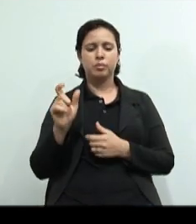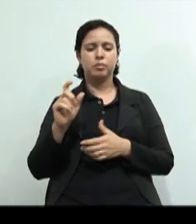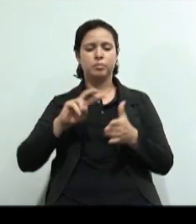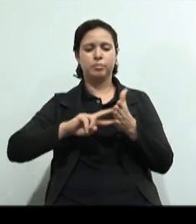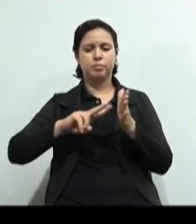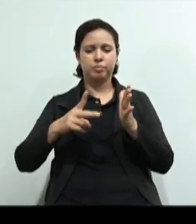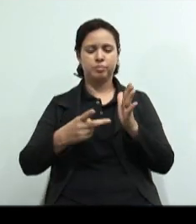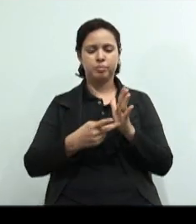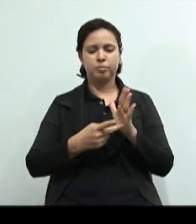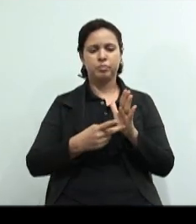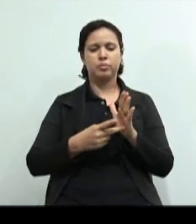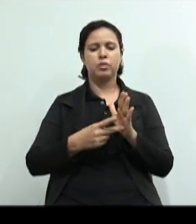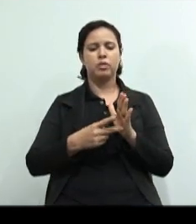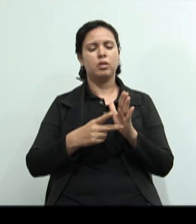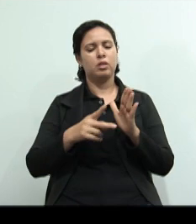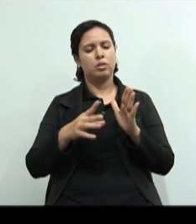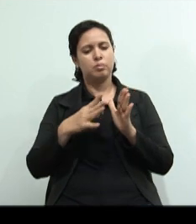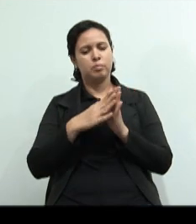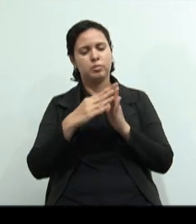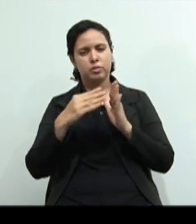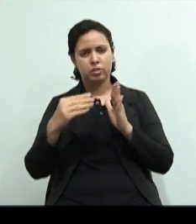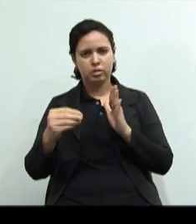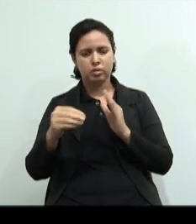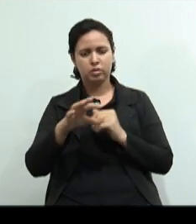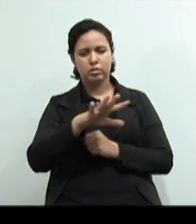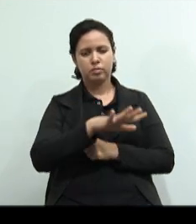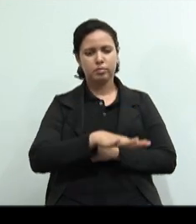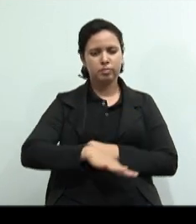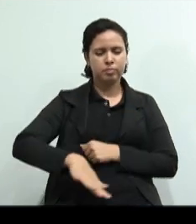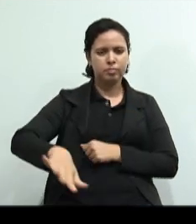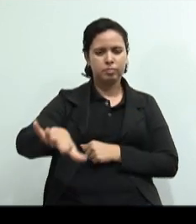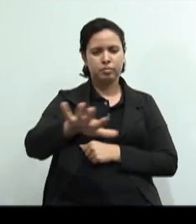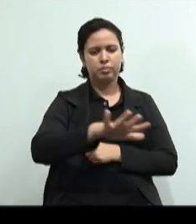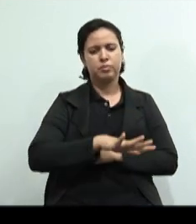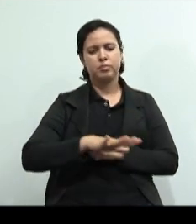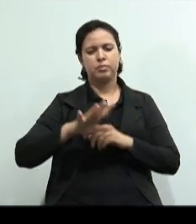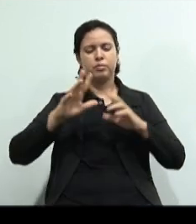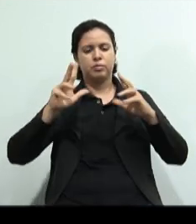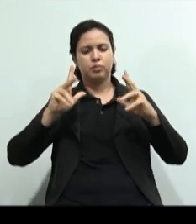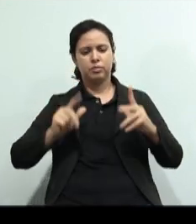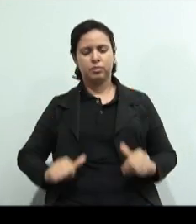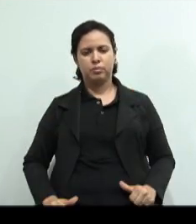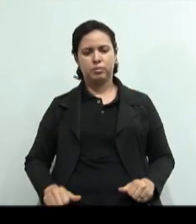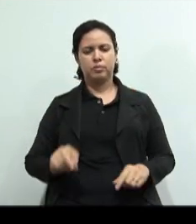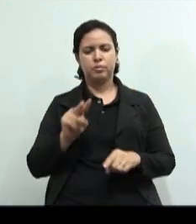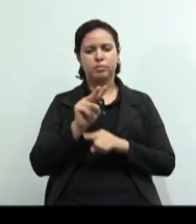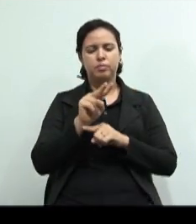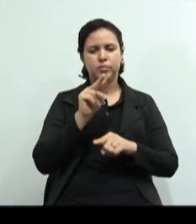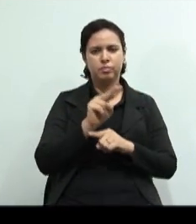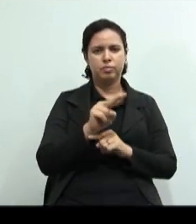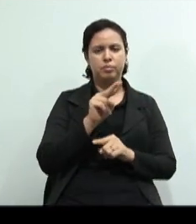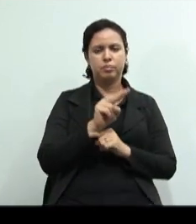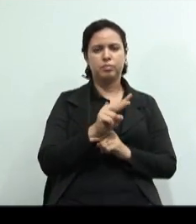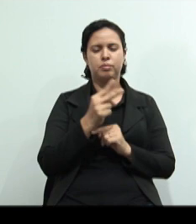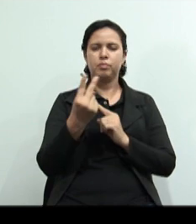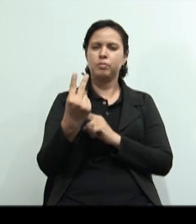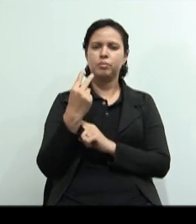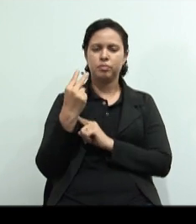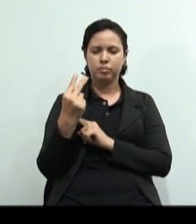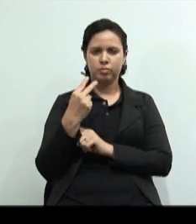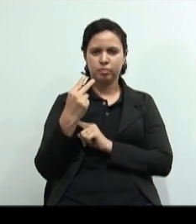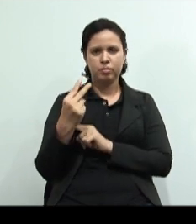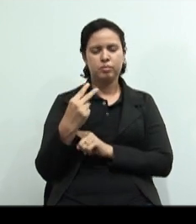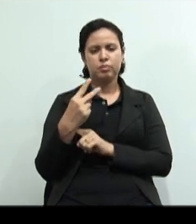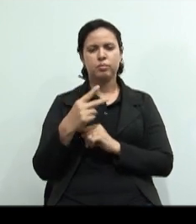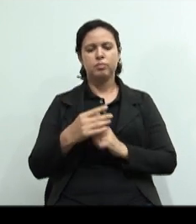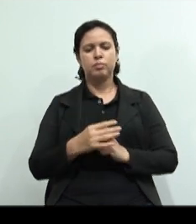significa padrões, ambientação, higiene, conservação e